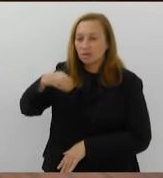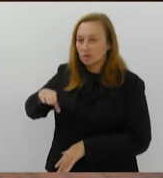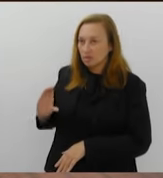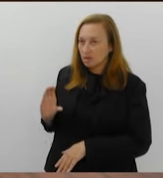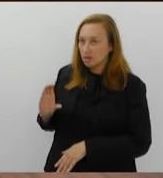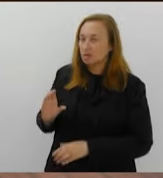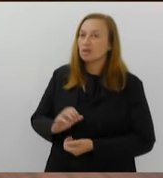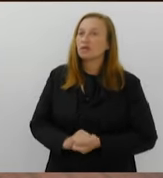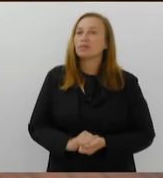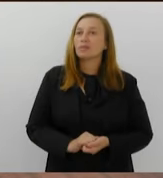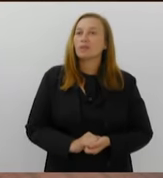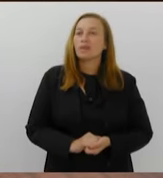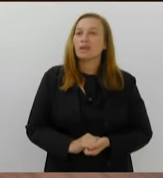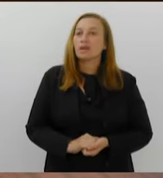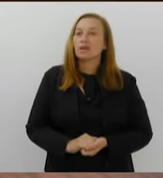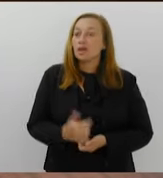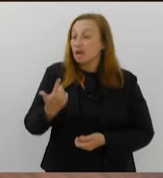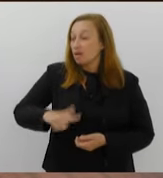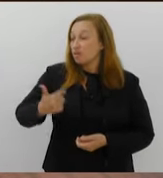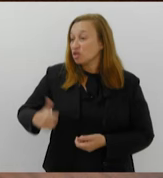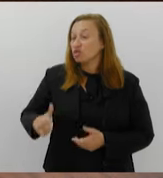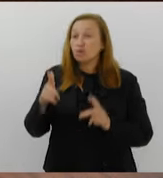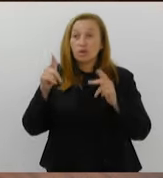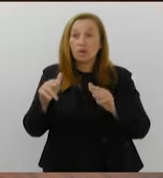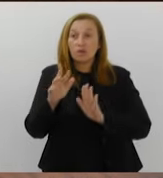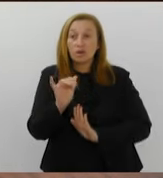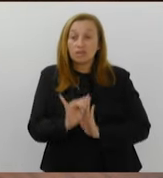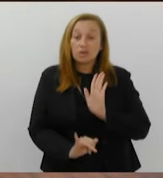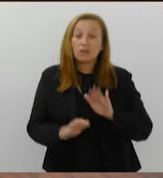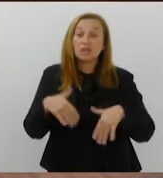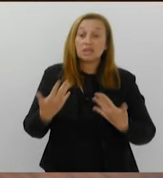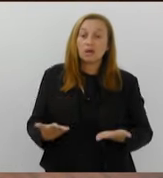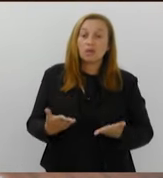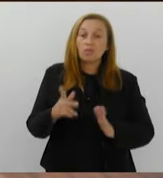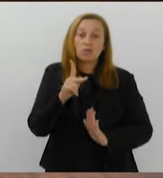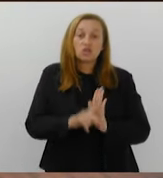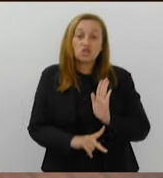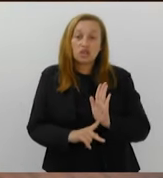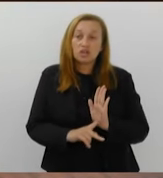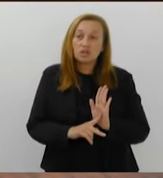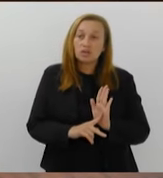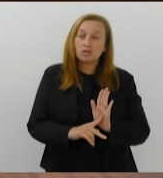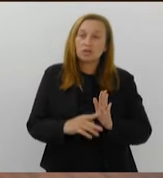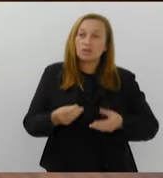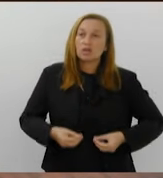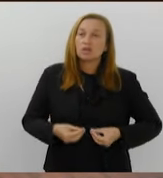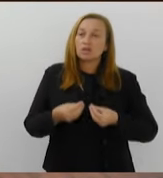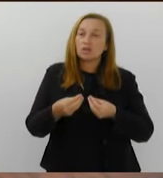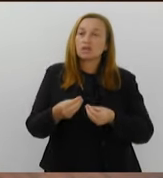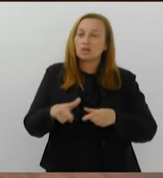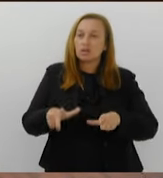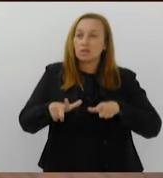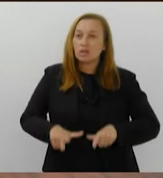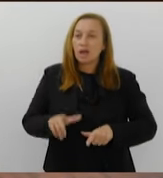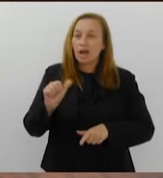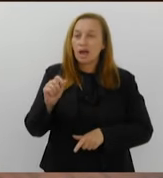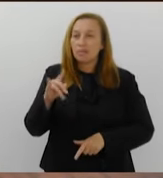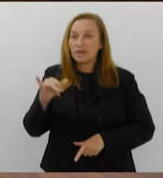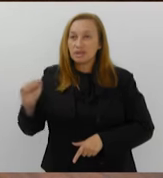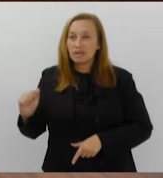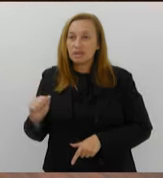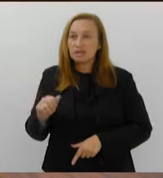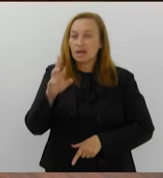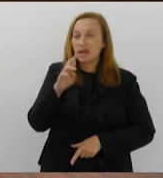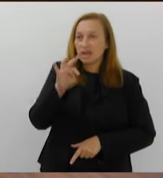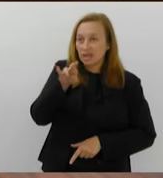mesa, repetiu a mesma redação. Então, o projeto é unicamente: concede o diploma Abadias de Nascimento a Renato